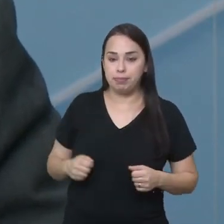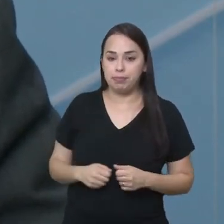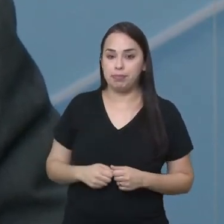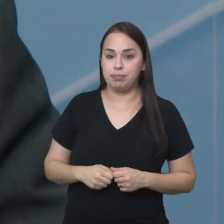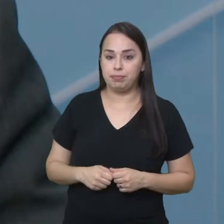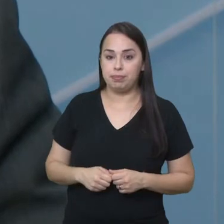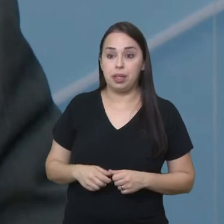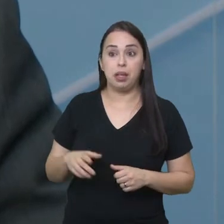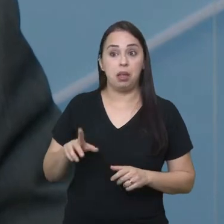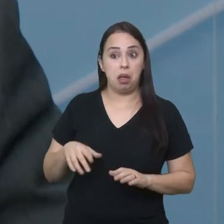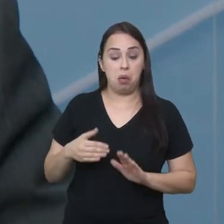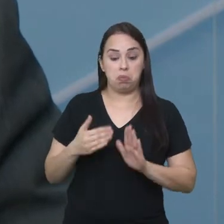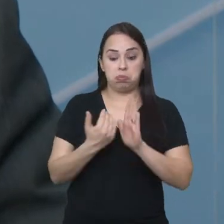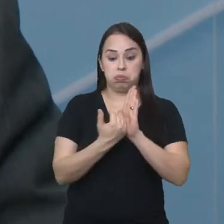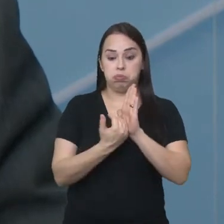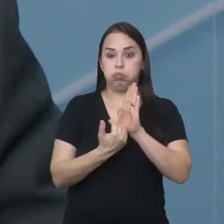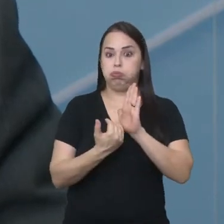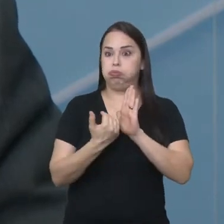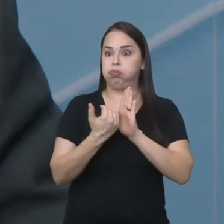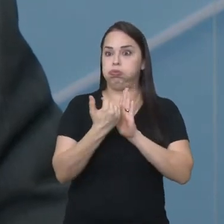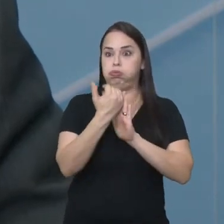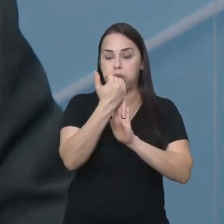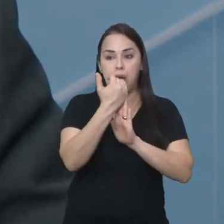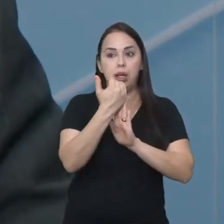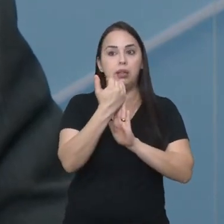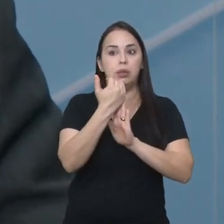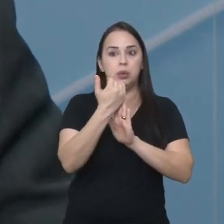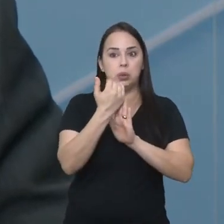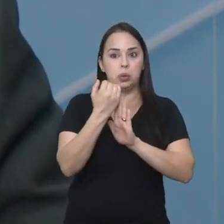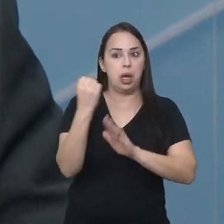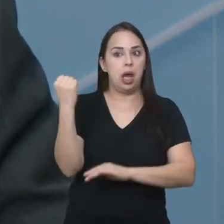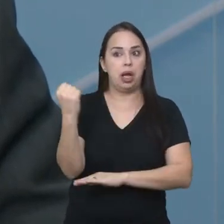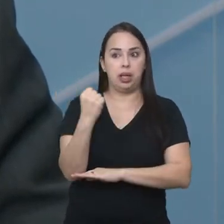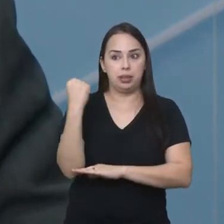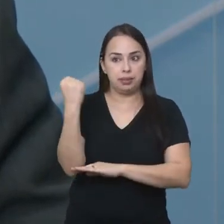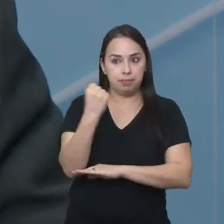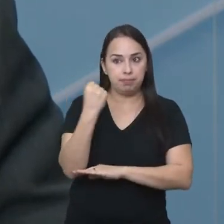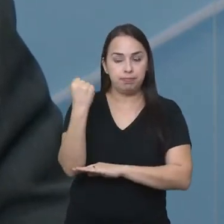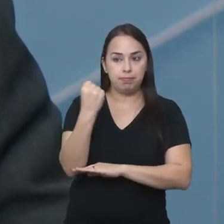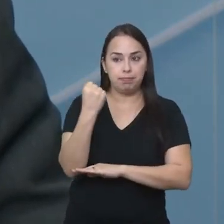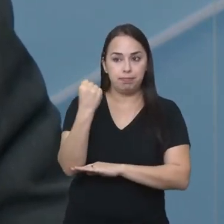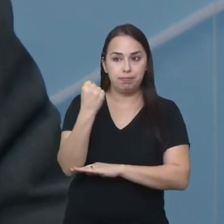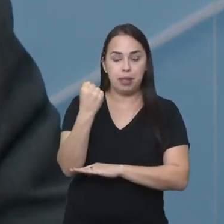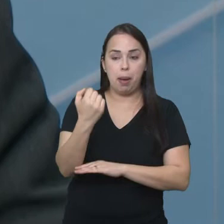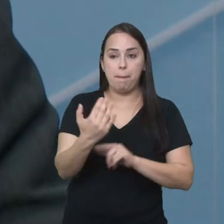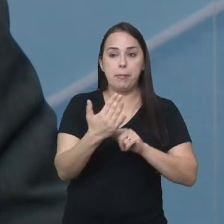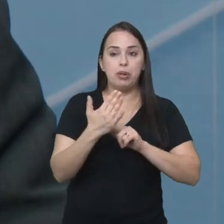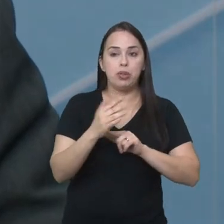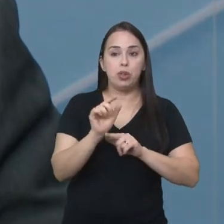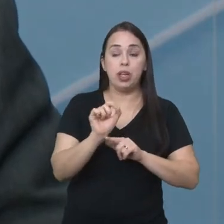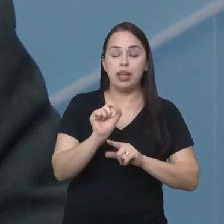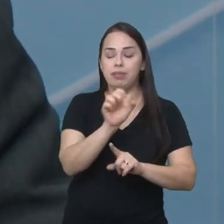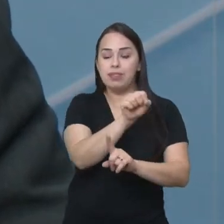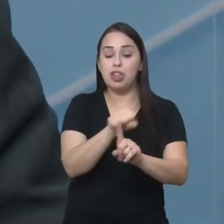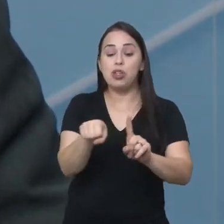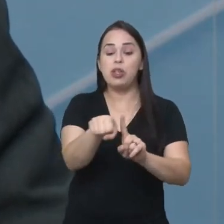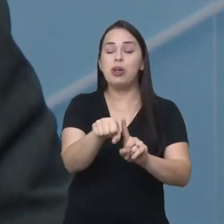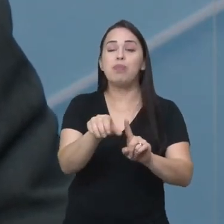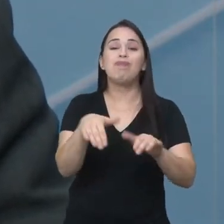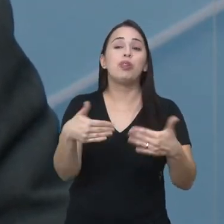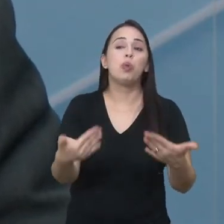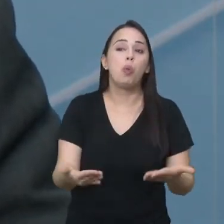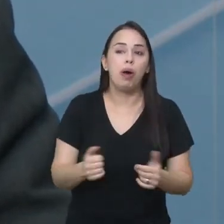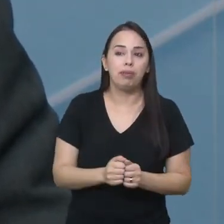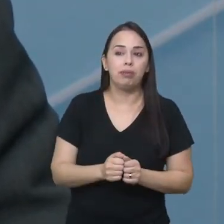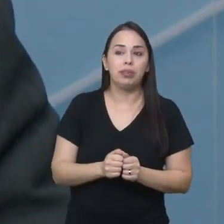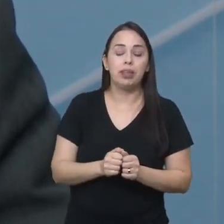né, ele revela que sociedade nós somos e que sociedade a gente precisa ser,